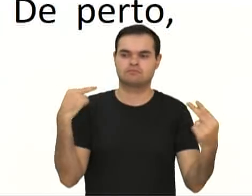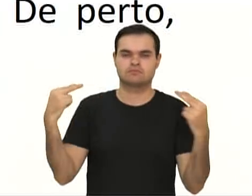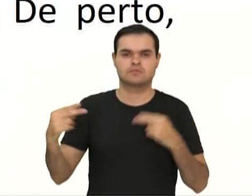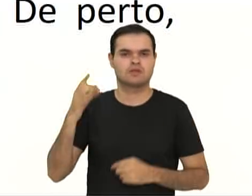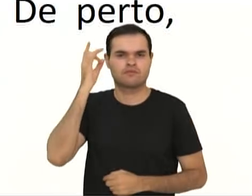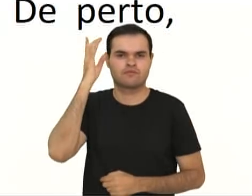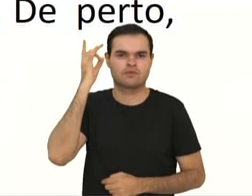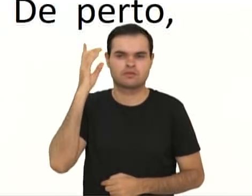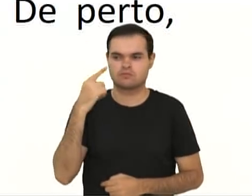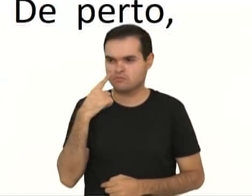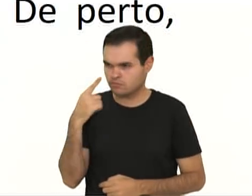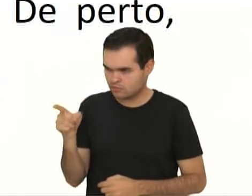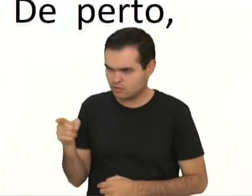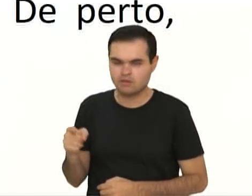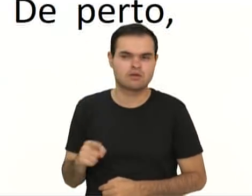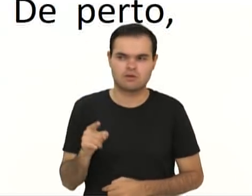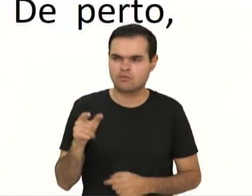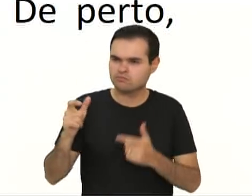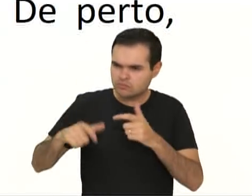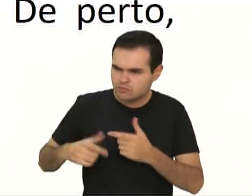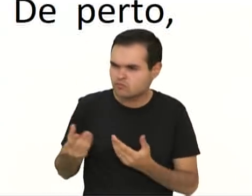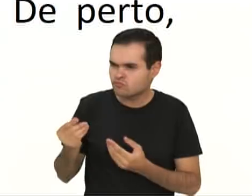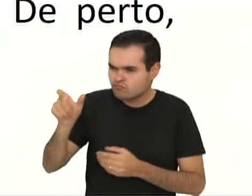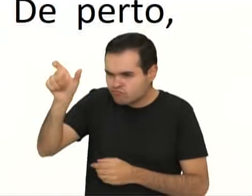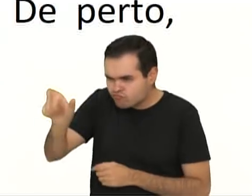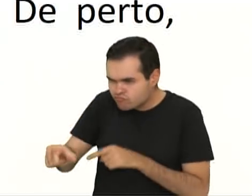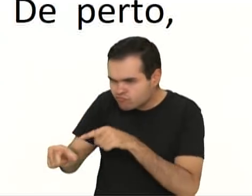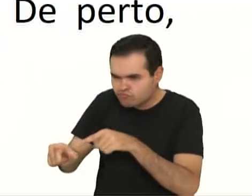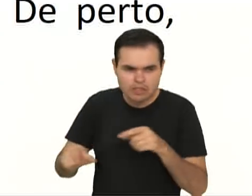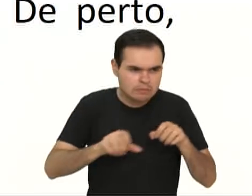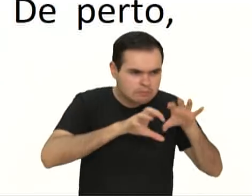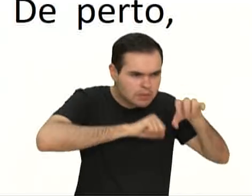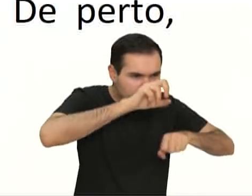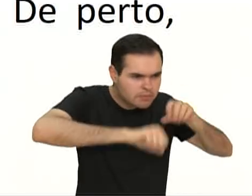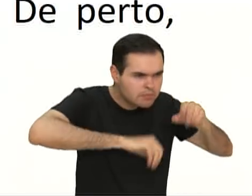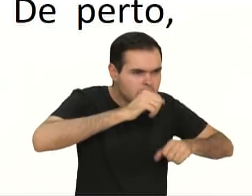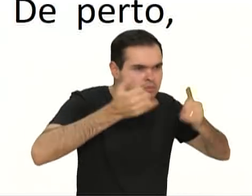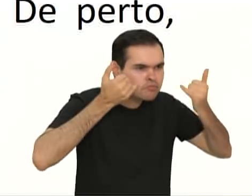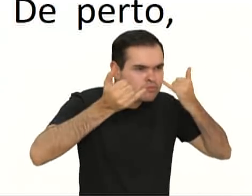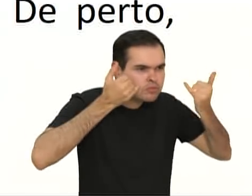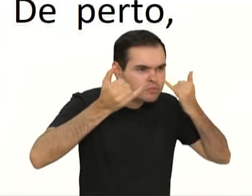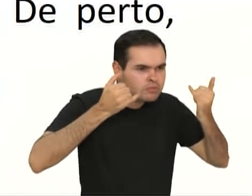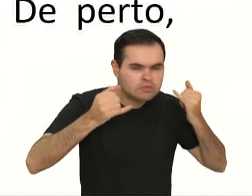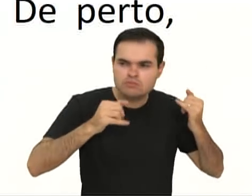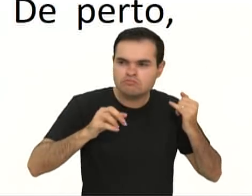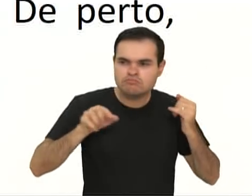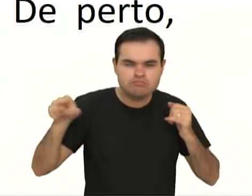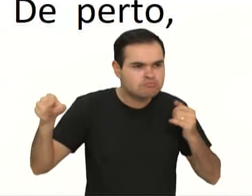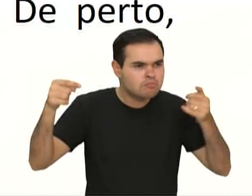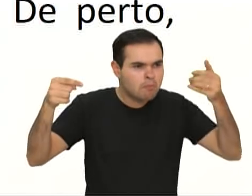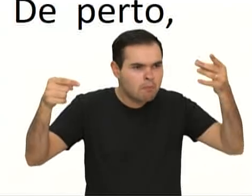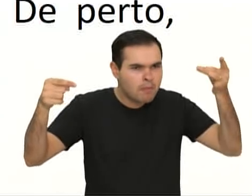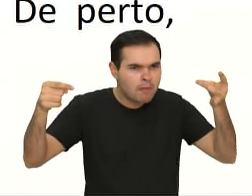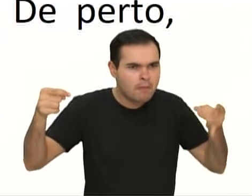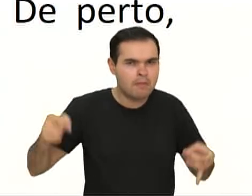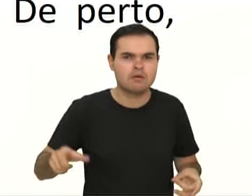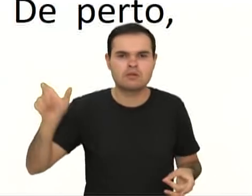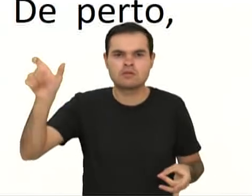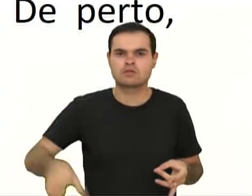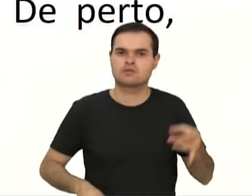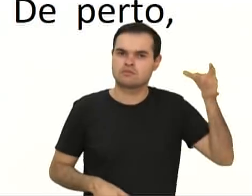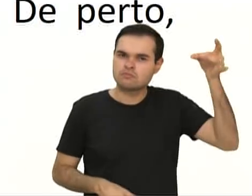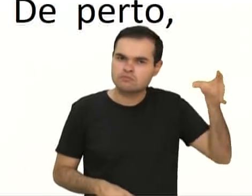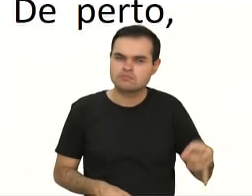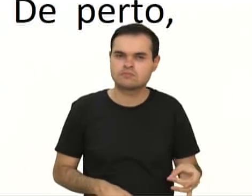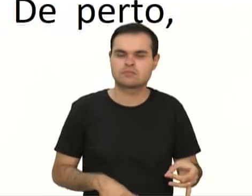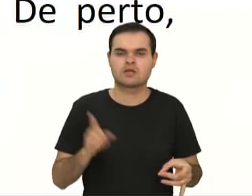checar referências e, a princípio, não há nada de errado nisso. Uma das principais regras de